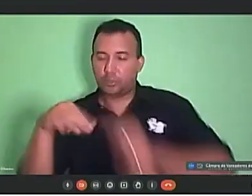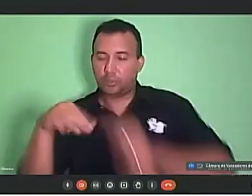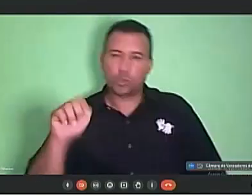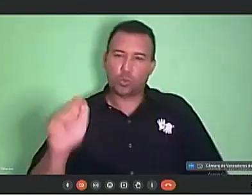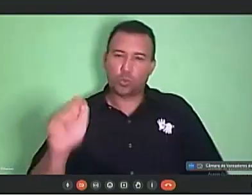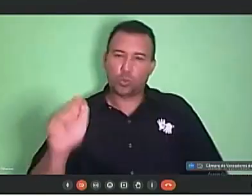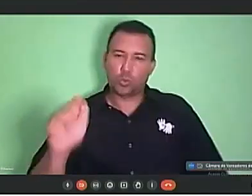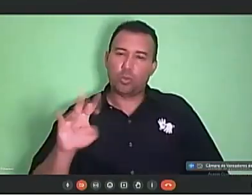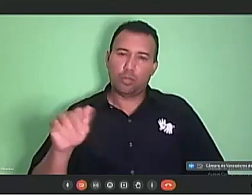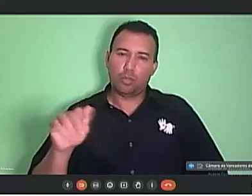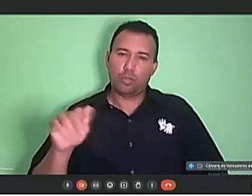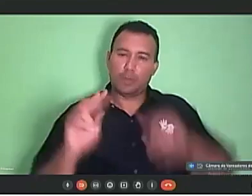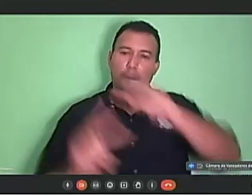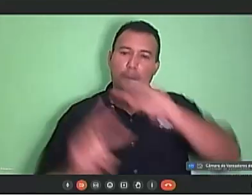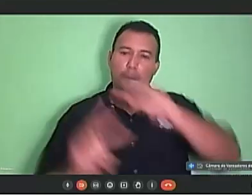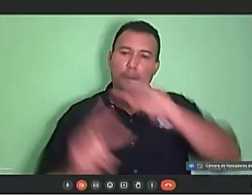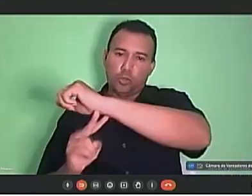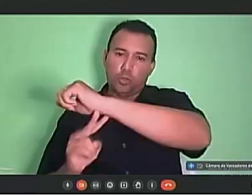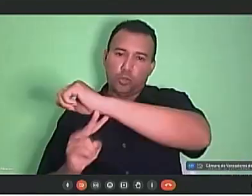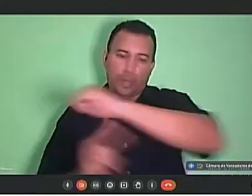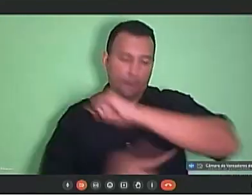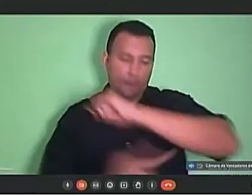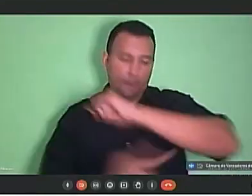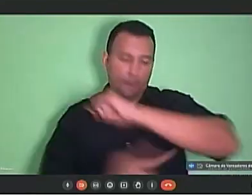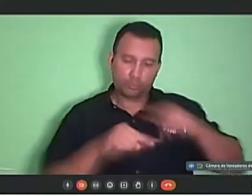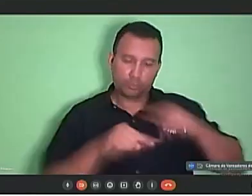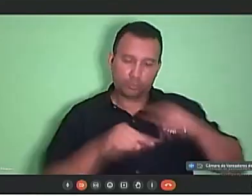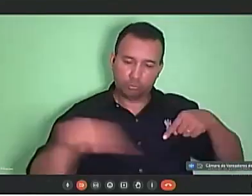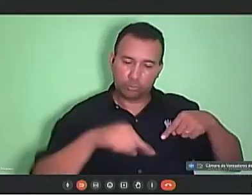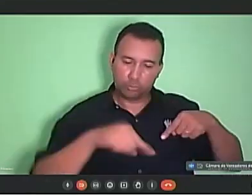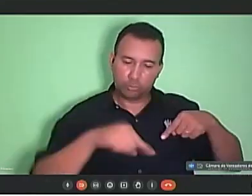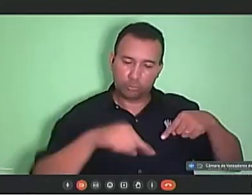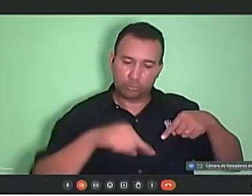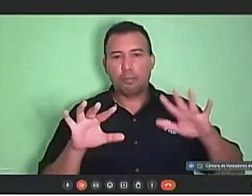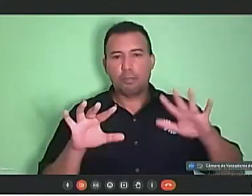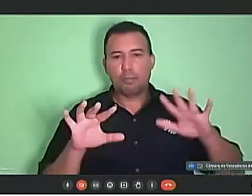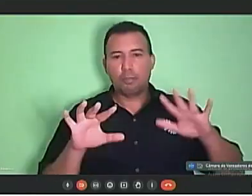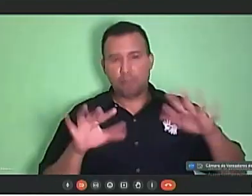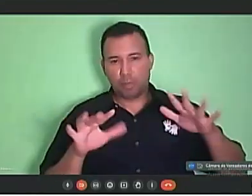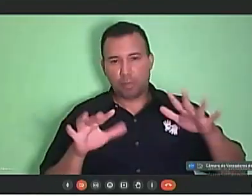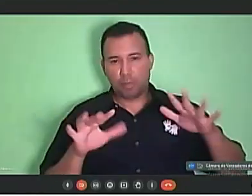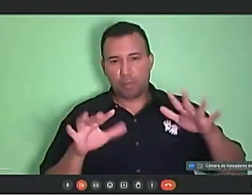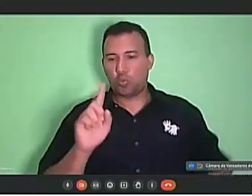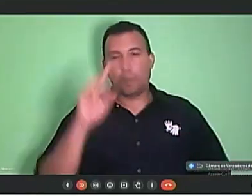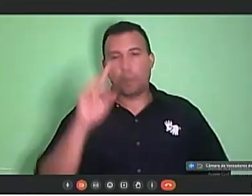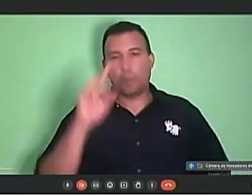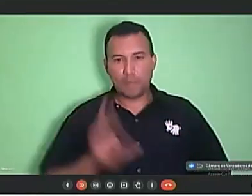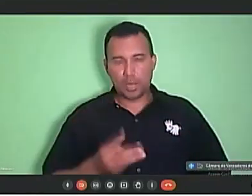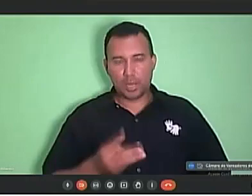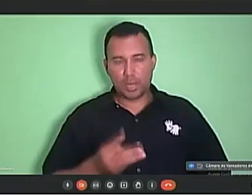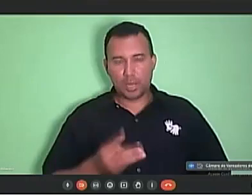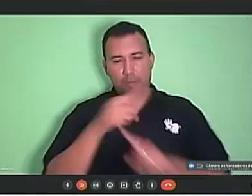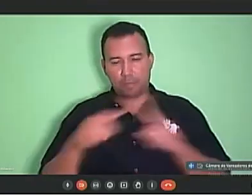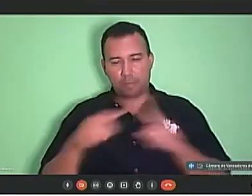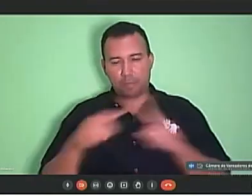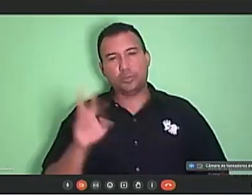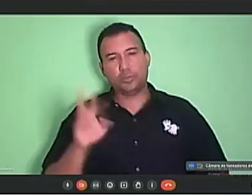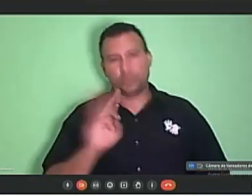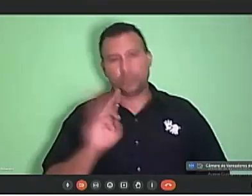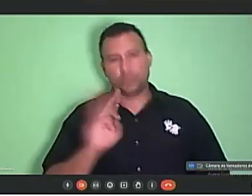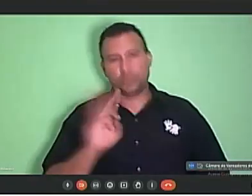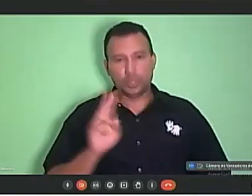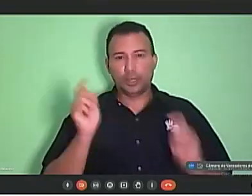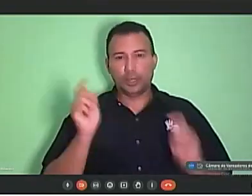Arcos, com um orçamento total de cerca de R$1,5 milhão de reais para totalizar a